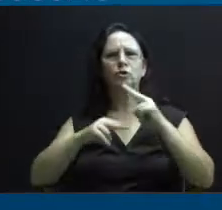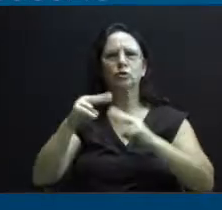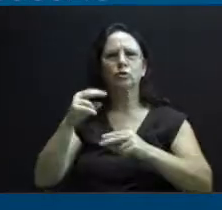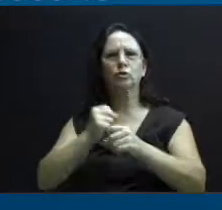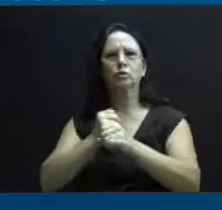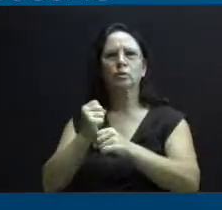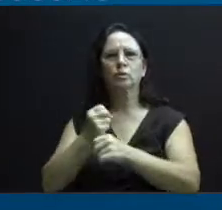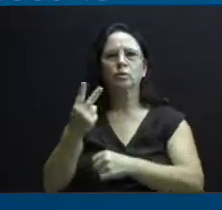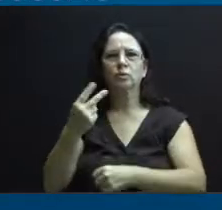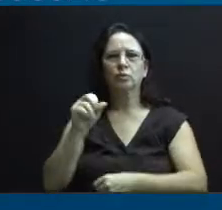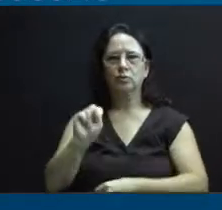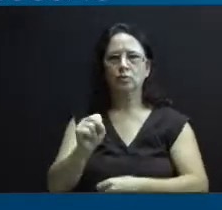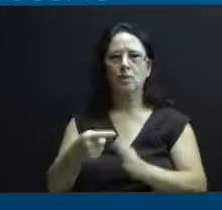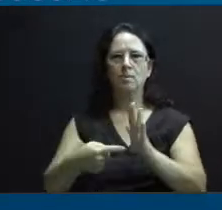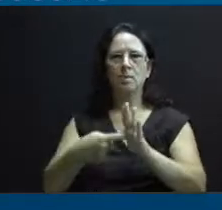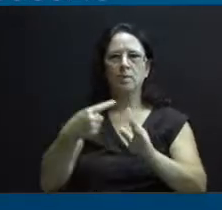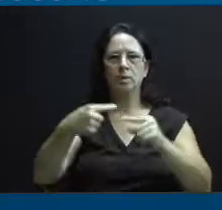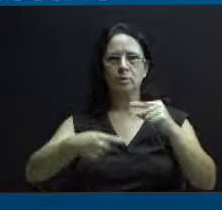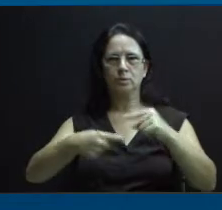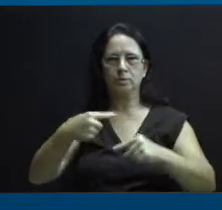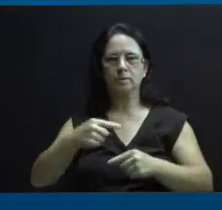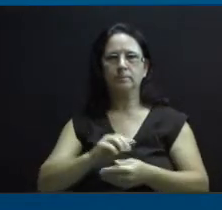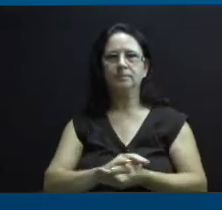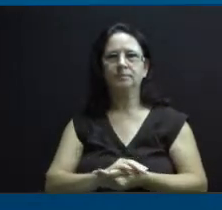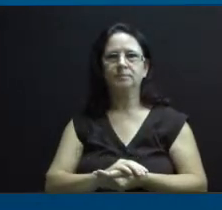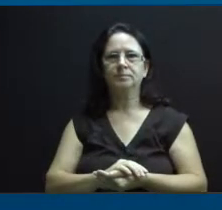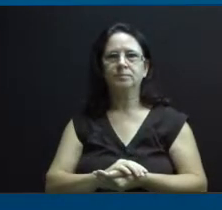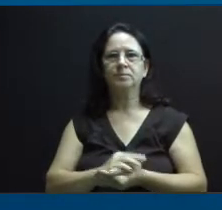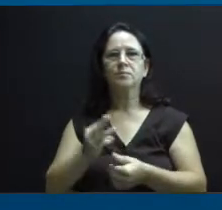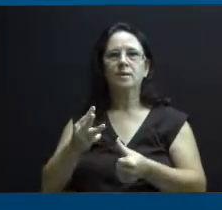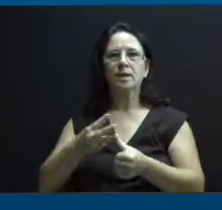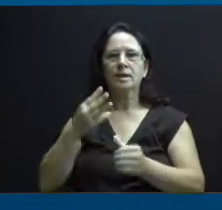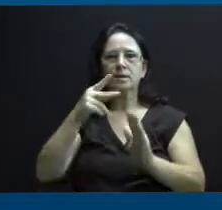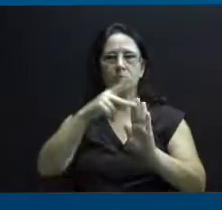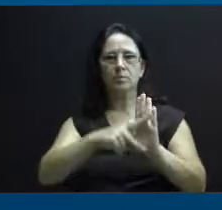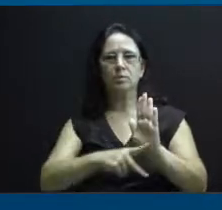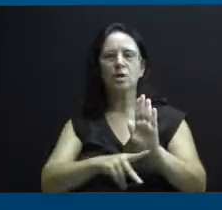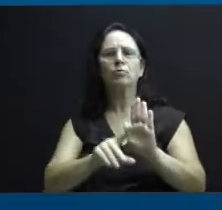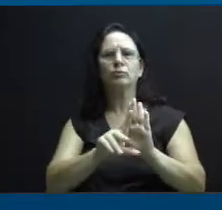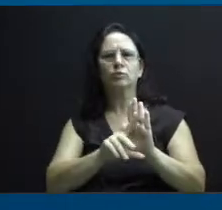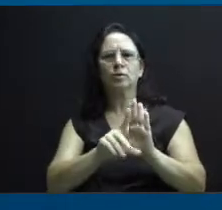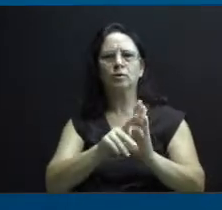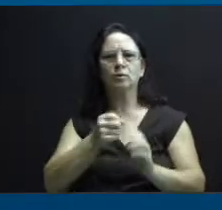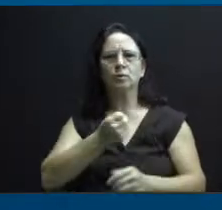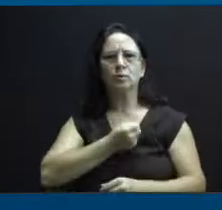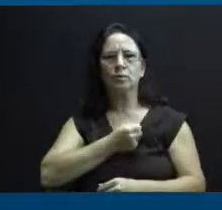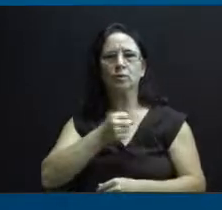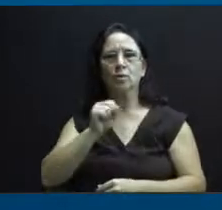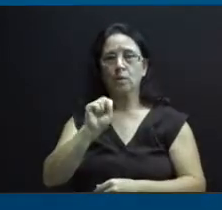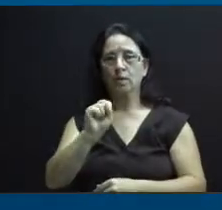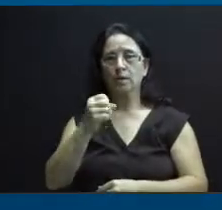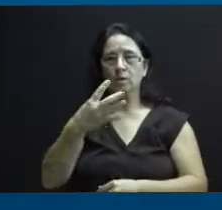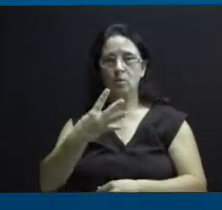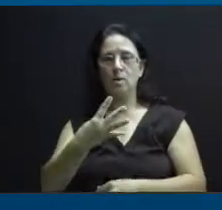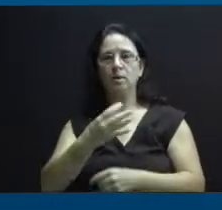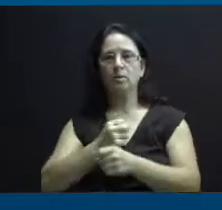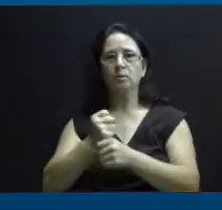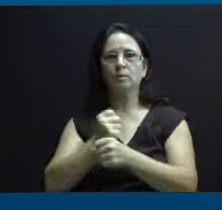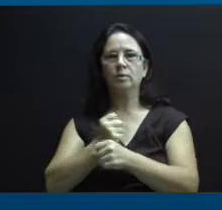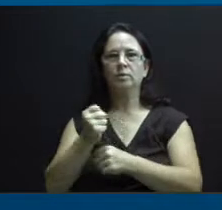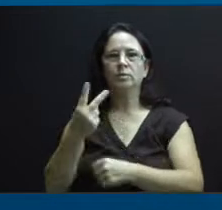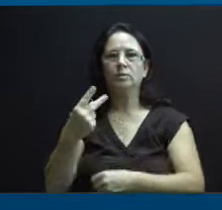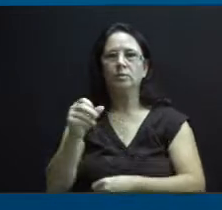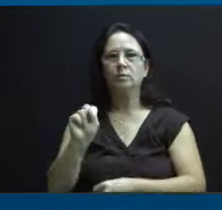e está em primeira discussão o terceiro processo é um projeto de lei número 84 barra 2018